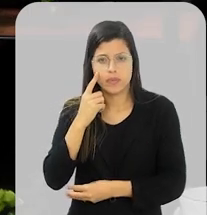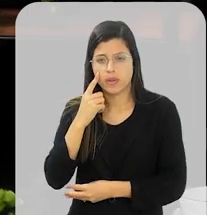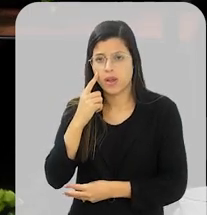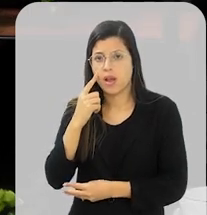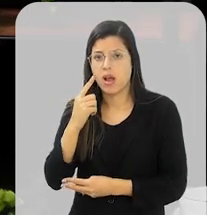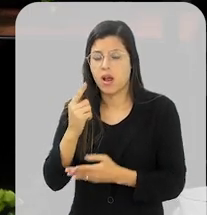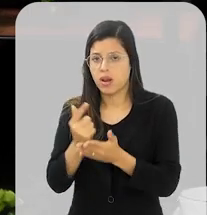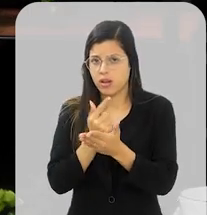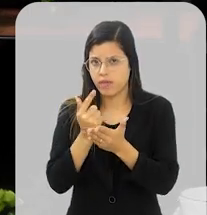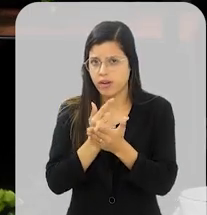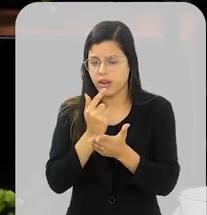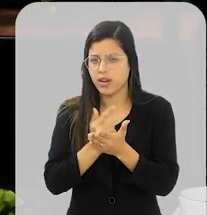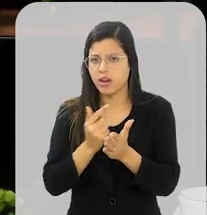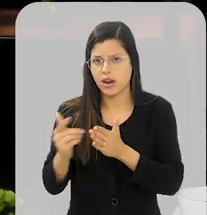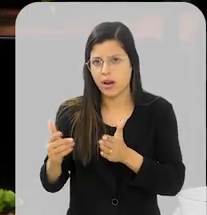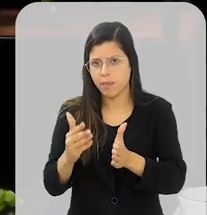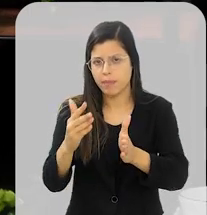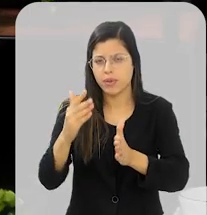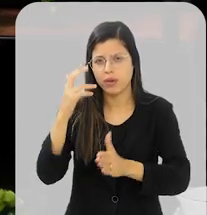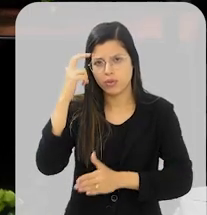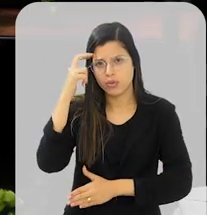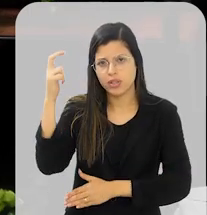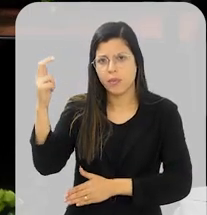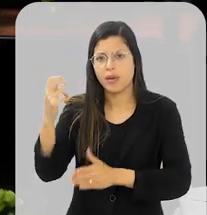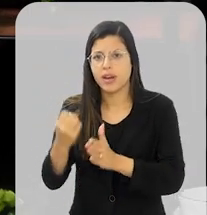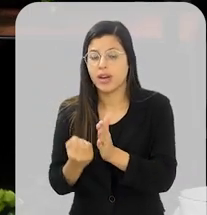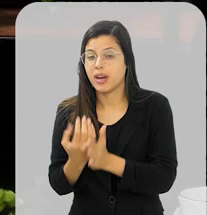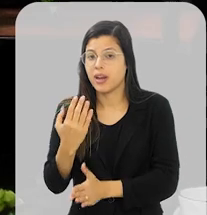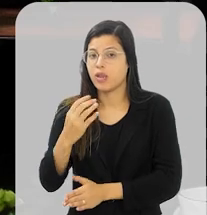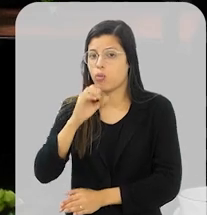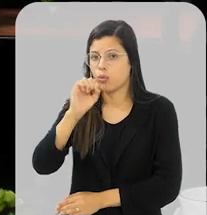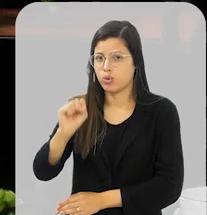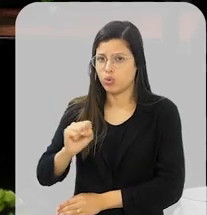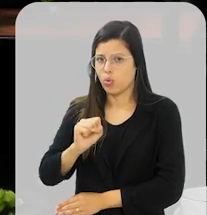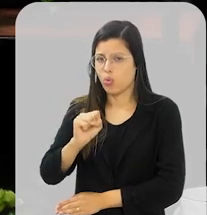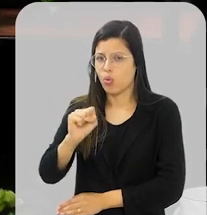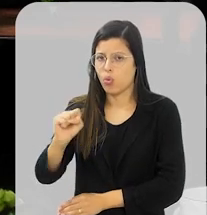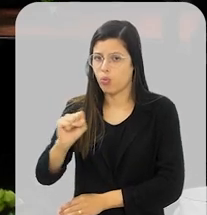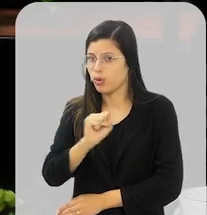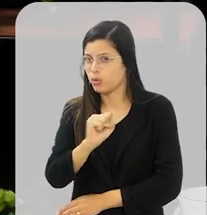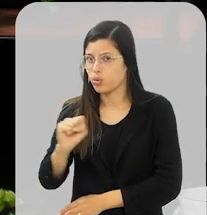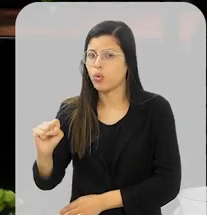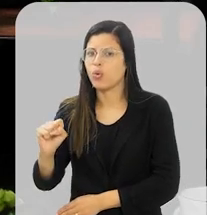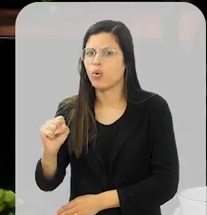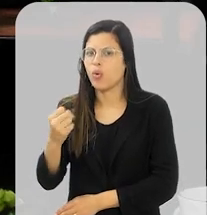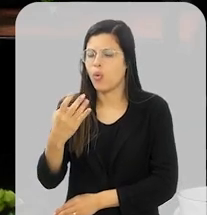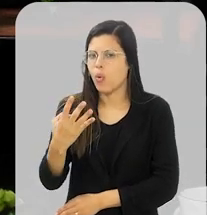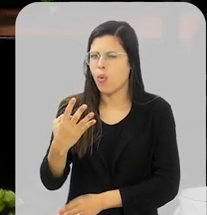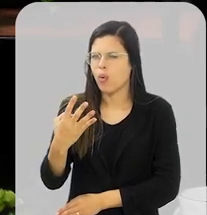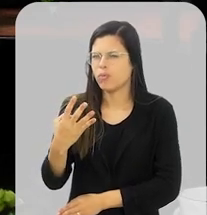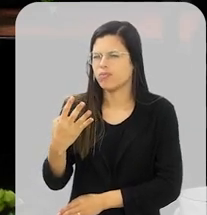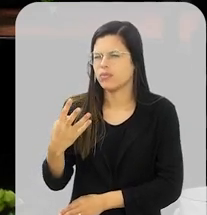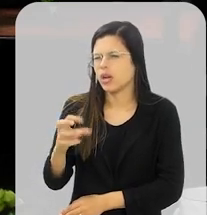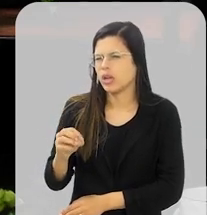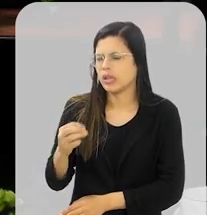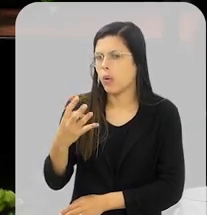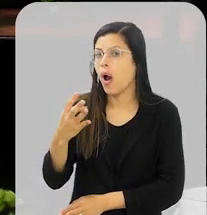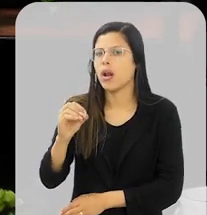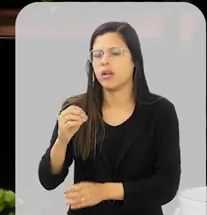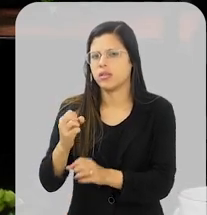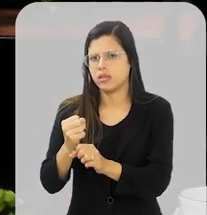do Saber, ela foi fundada pelo meu sogro, né, há 40 anos, na